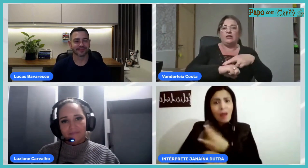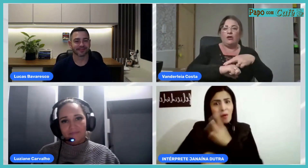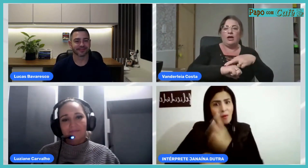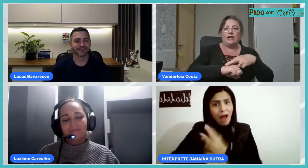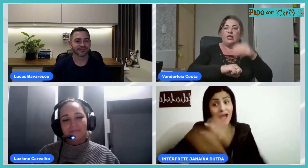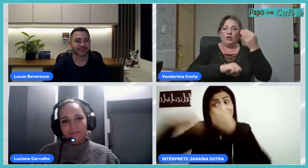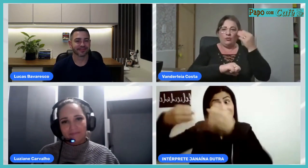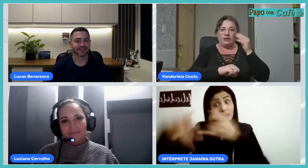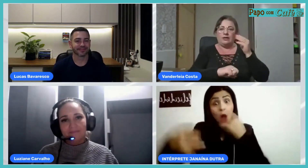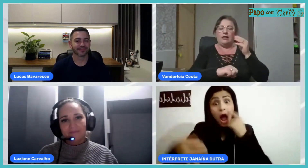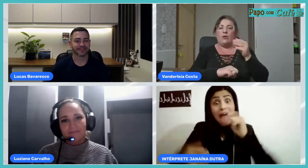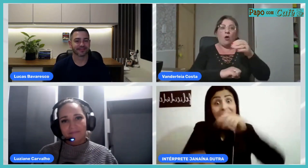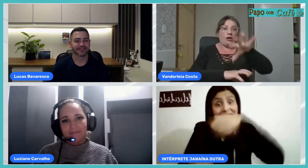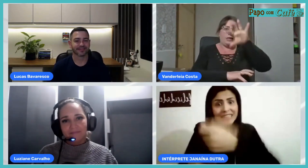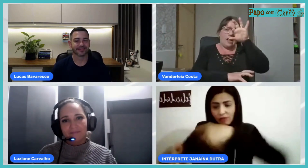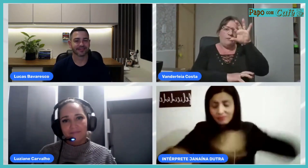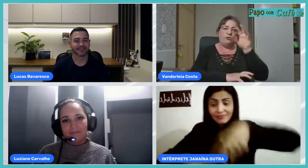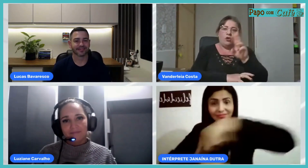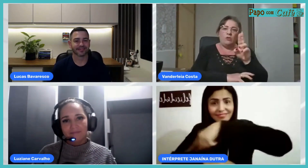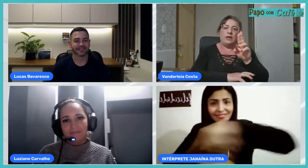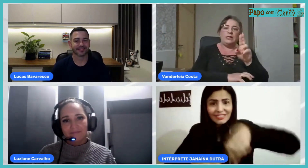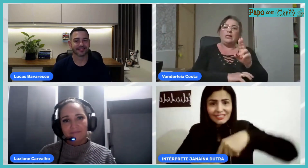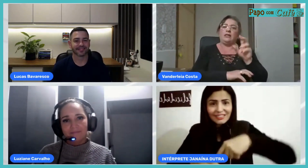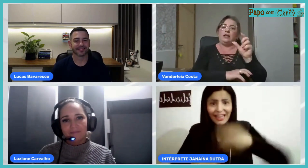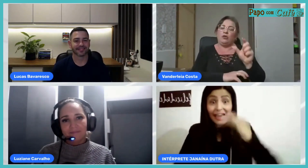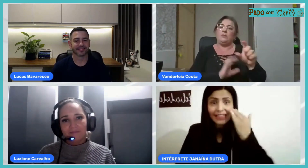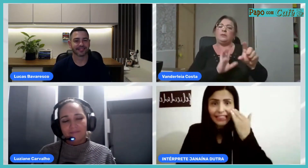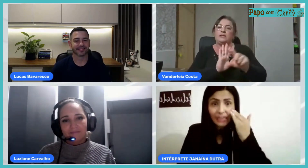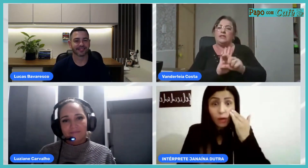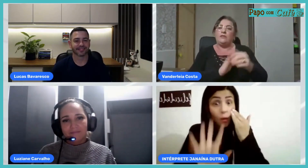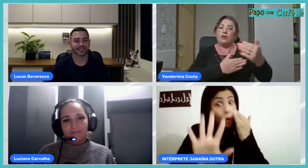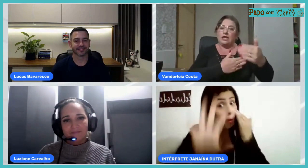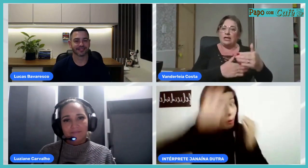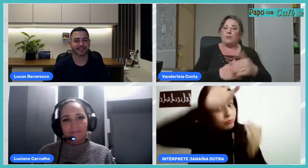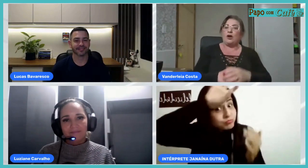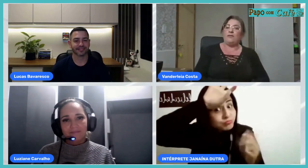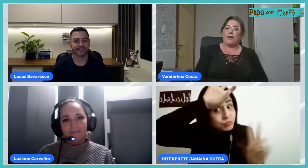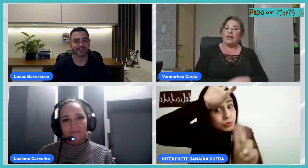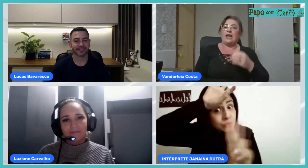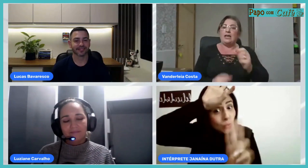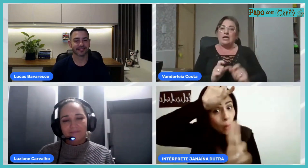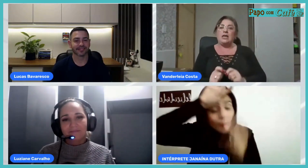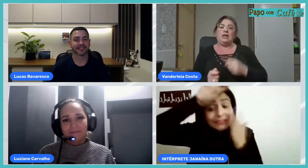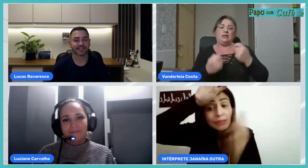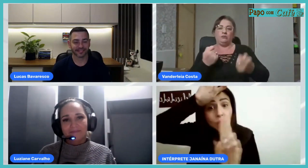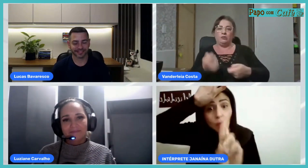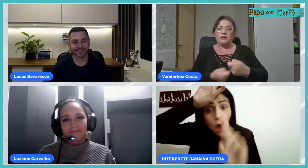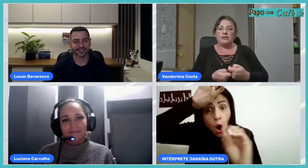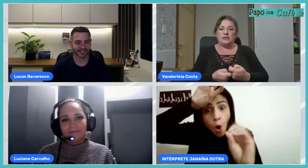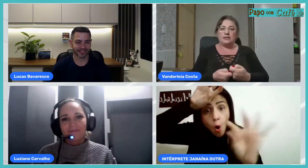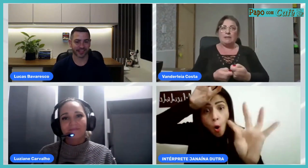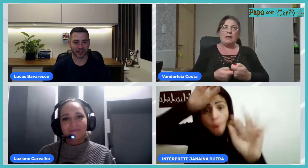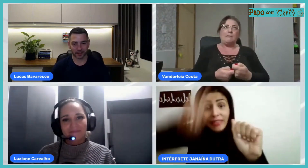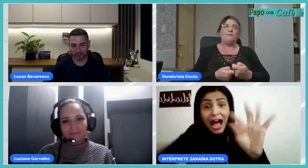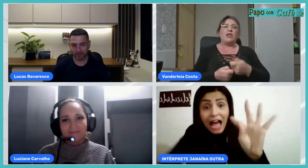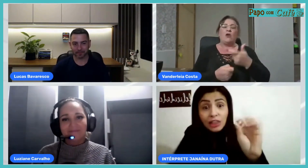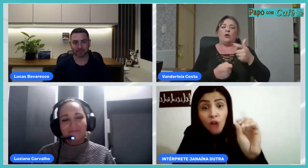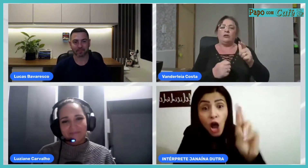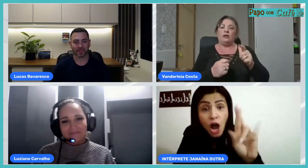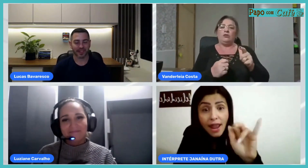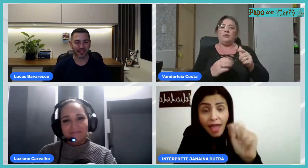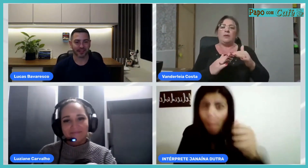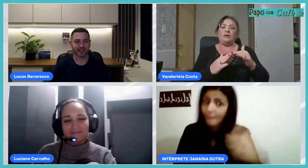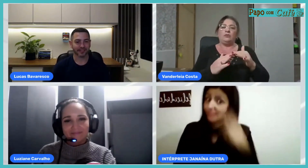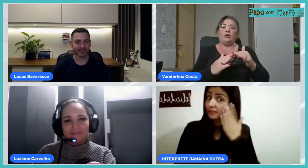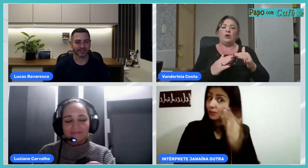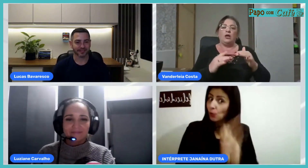é a rotatória. Tu entendeu? Grava o nome ali, que tem um nome específico, que lá na prova vai cair. Então, tu precisa saber.